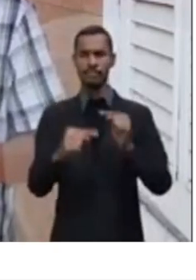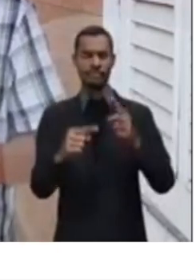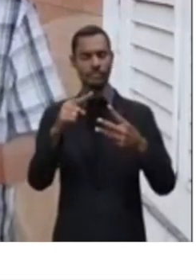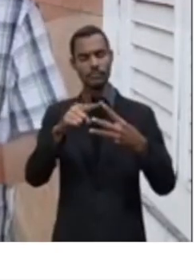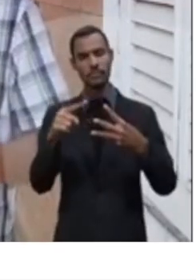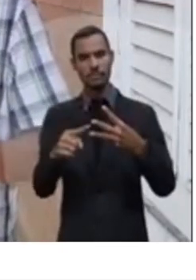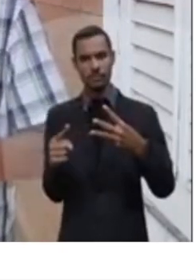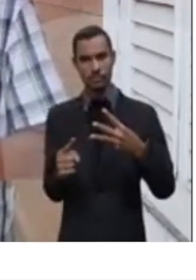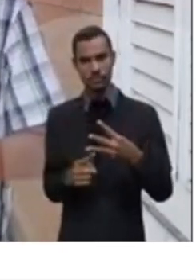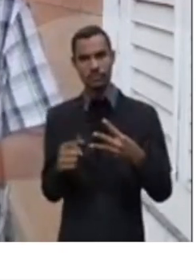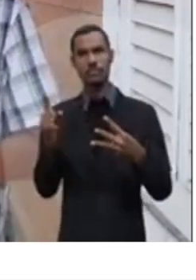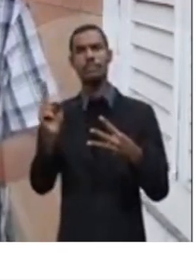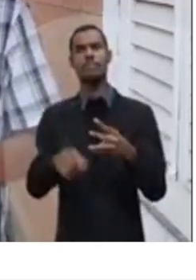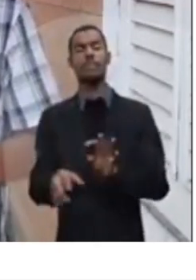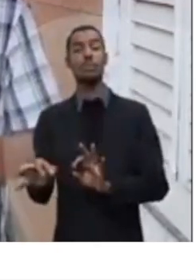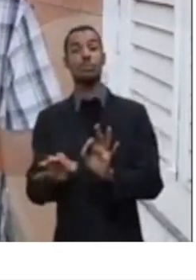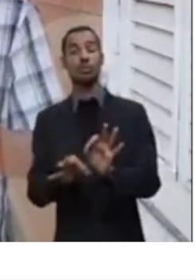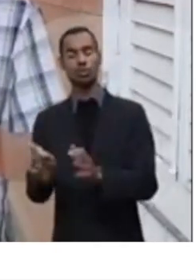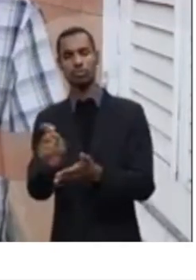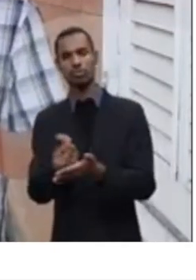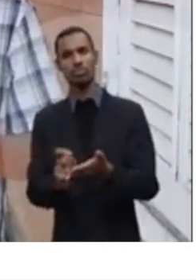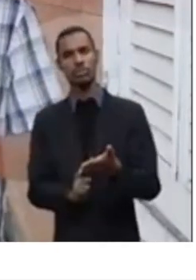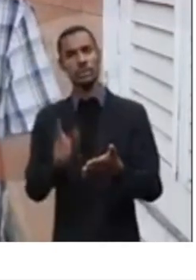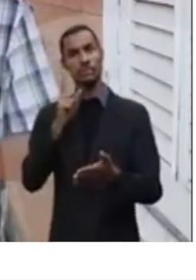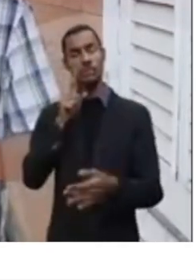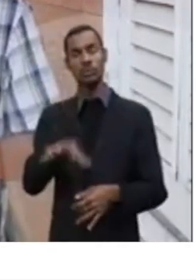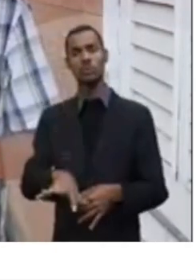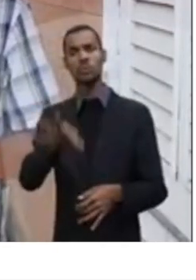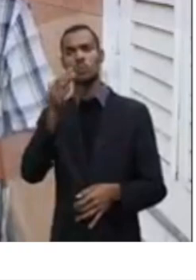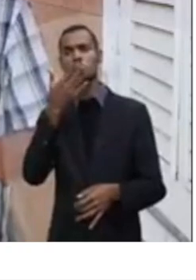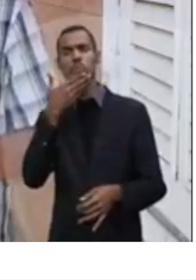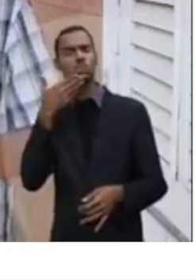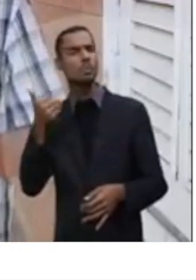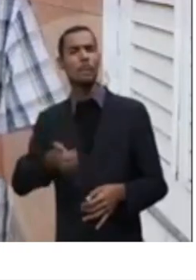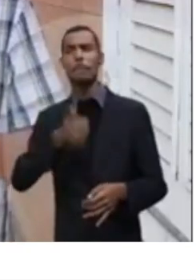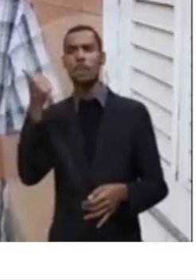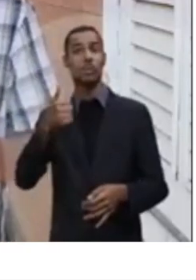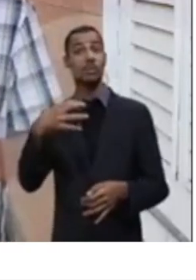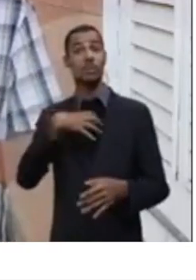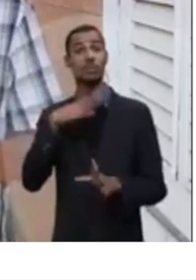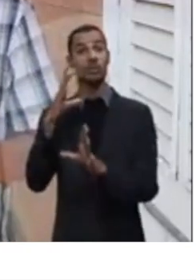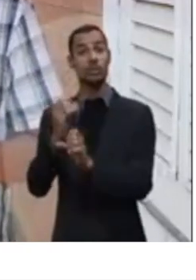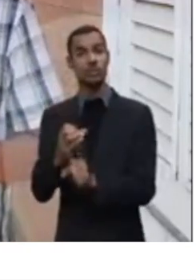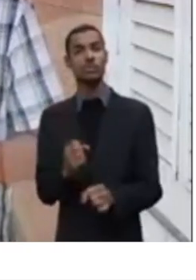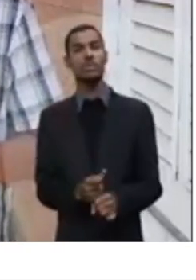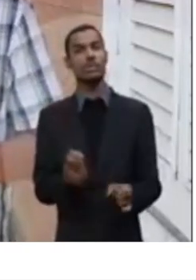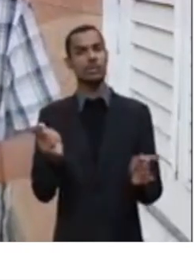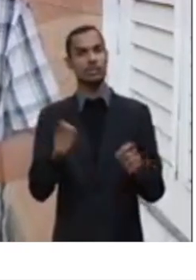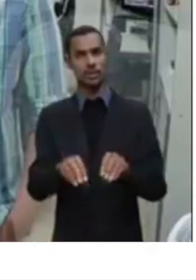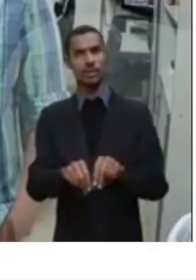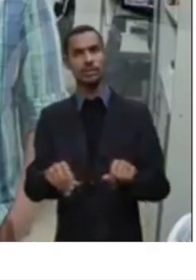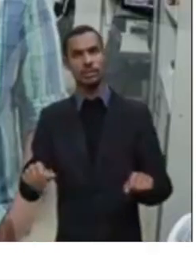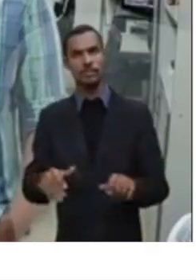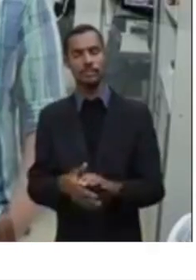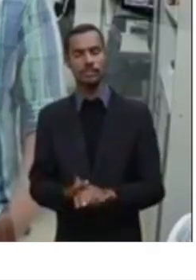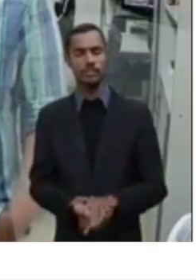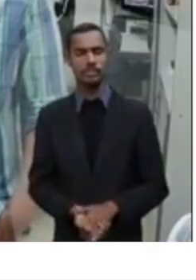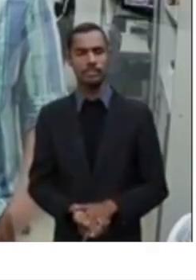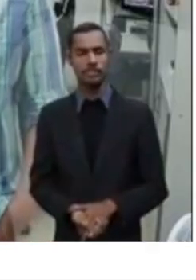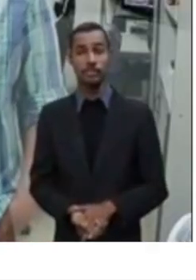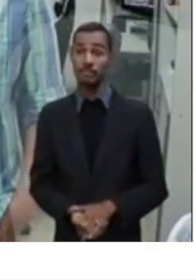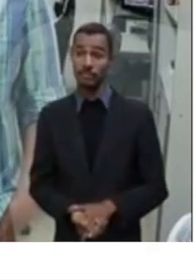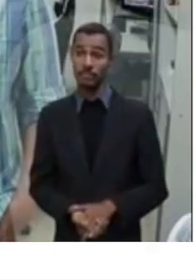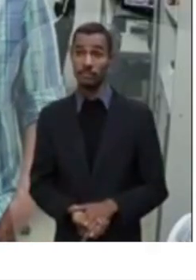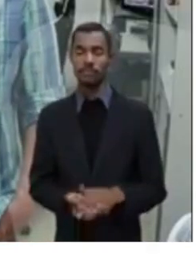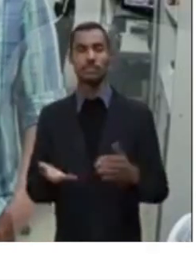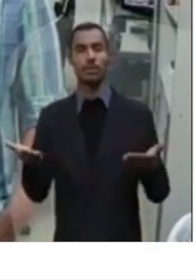3 parâmetros, o projetista consegue escolher o melhor tipo de fundação e calcular a tensão admissível do solo. Hoje é possível a